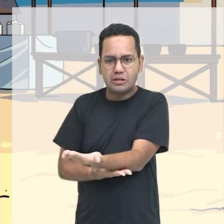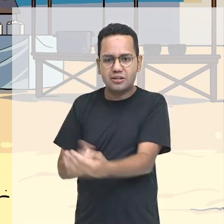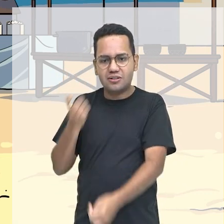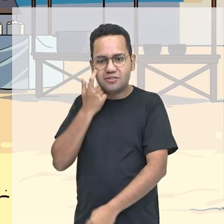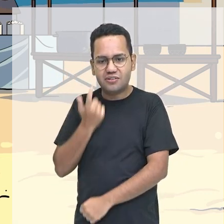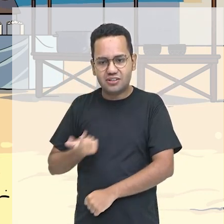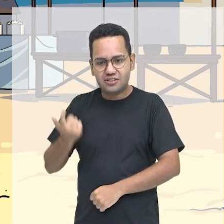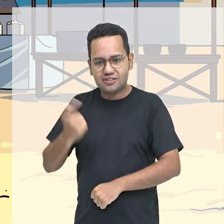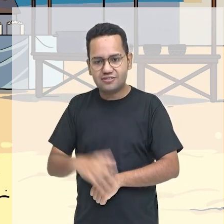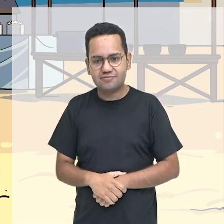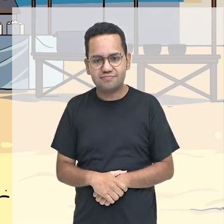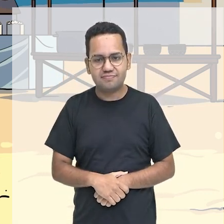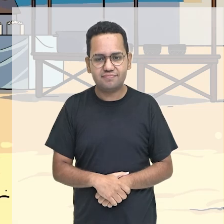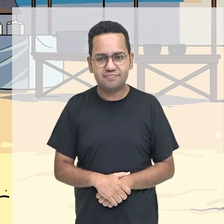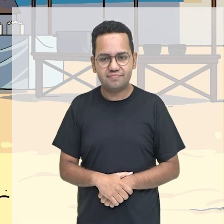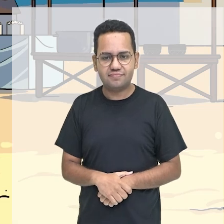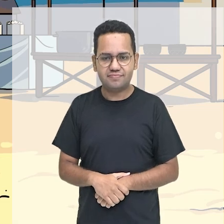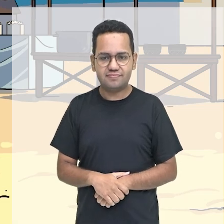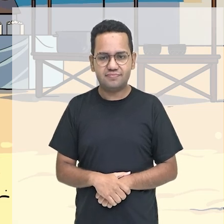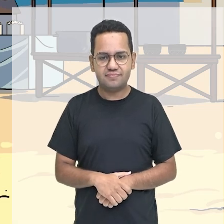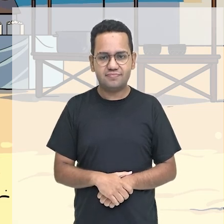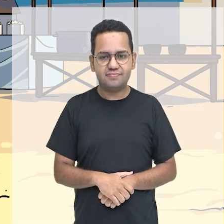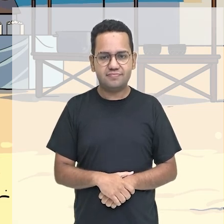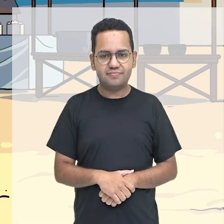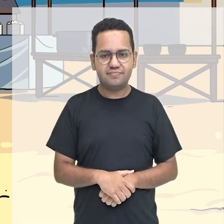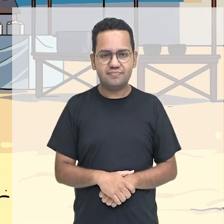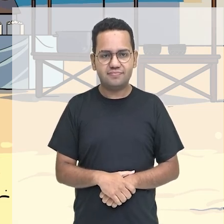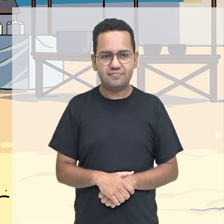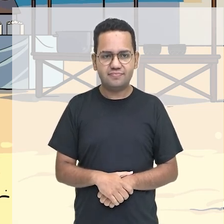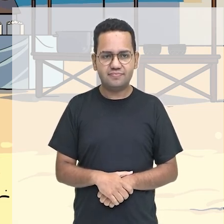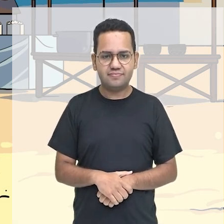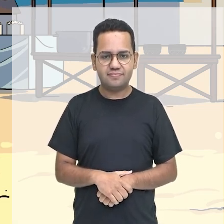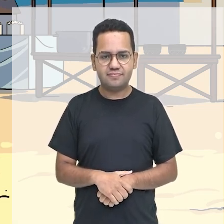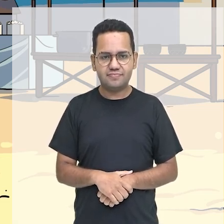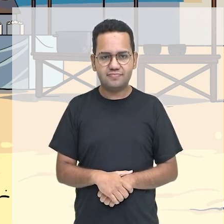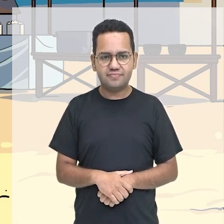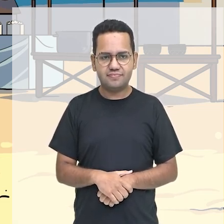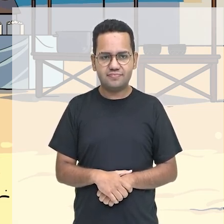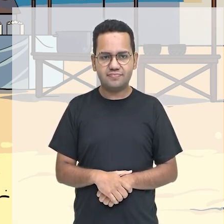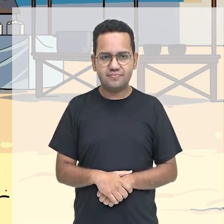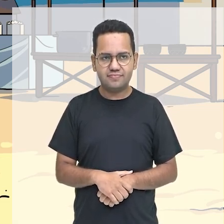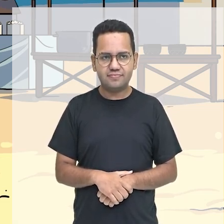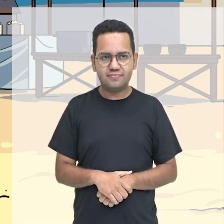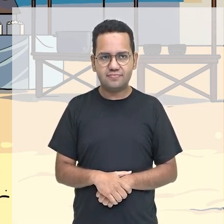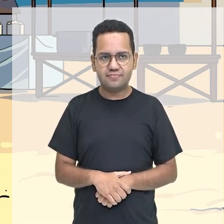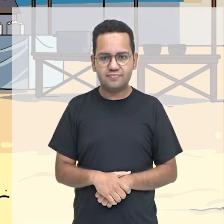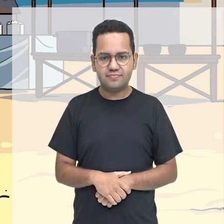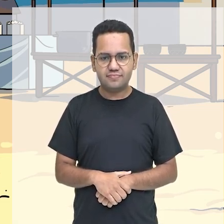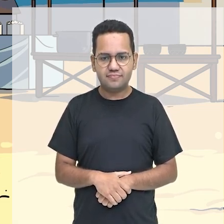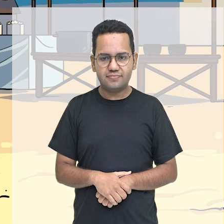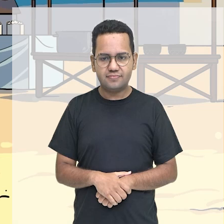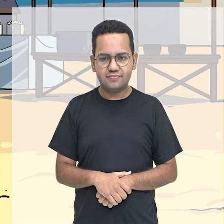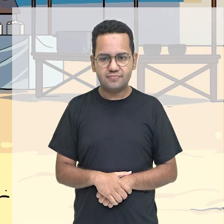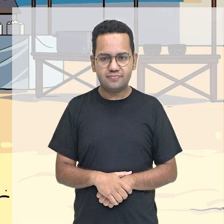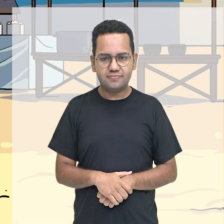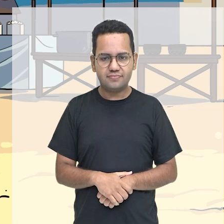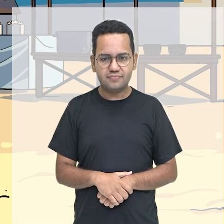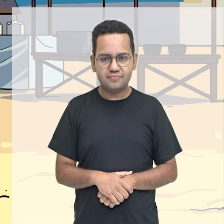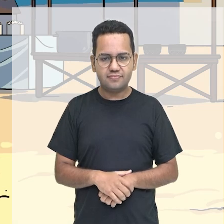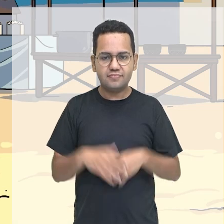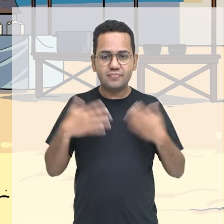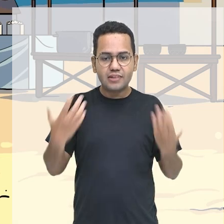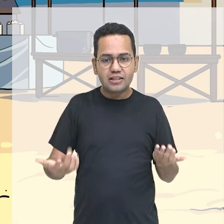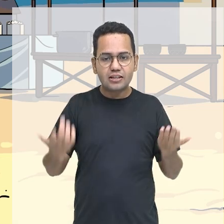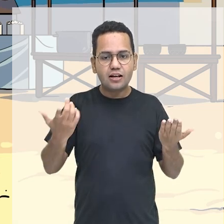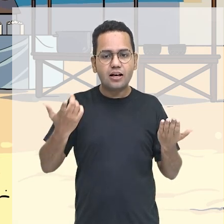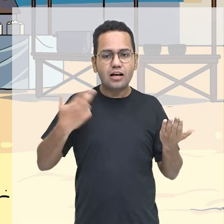aqui em cima. Vejam, a festa religiosa termina, mas a religiosidade amazônica,